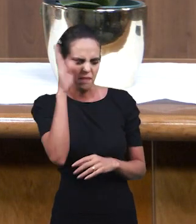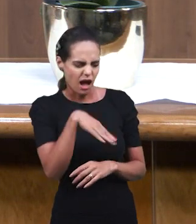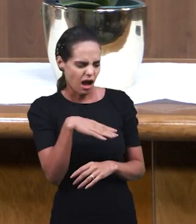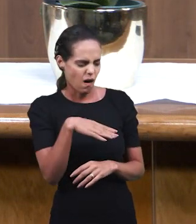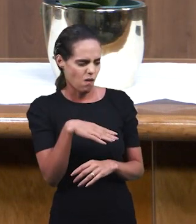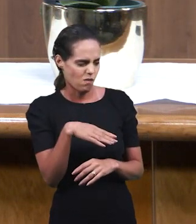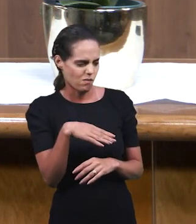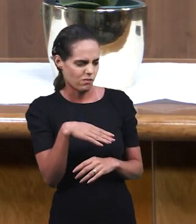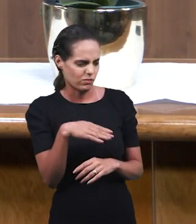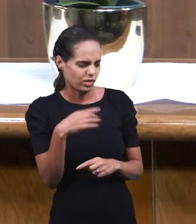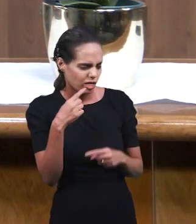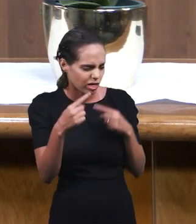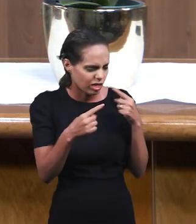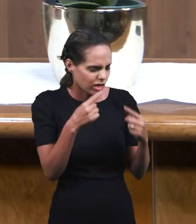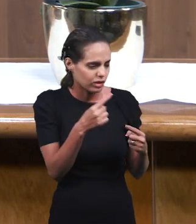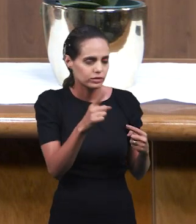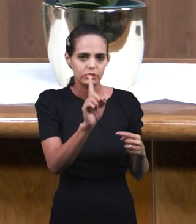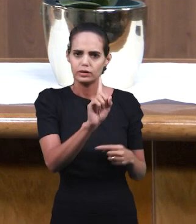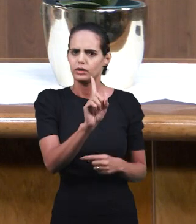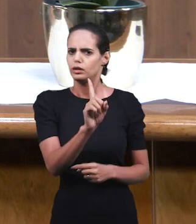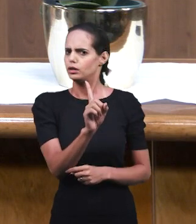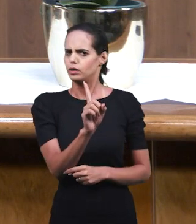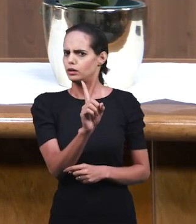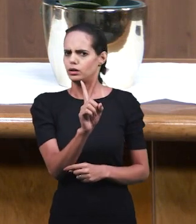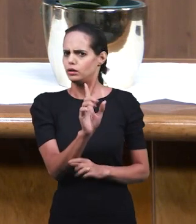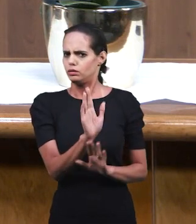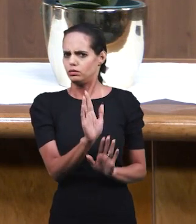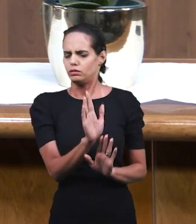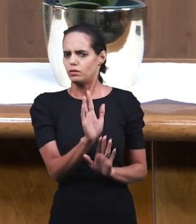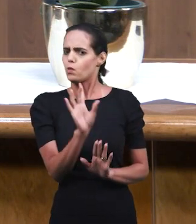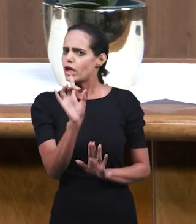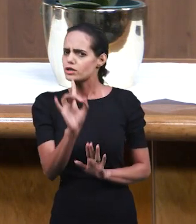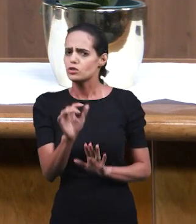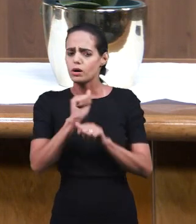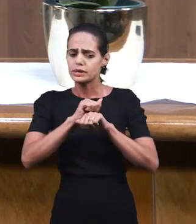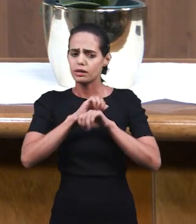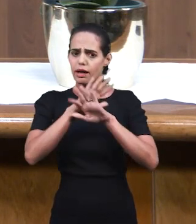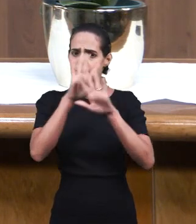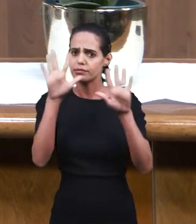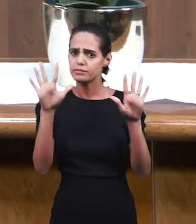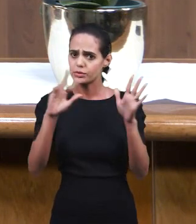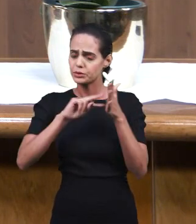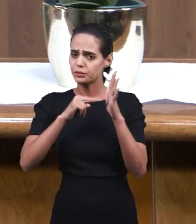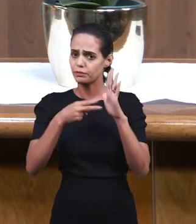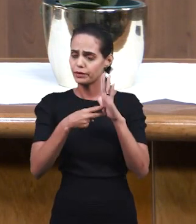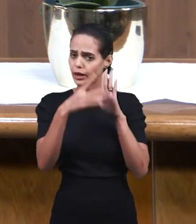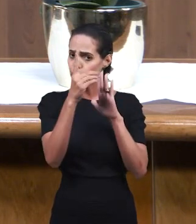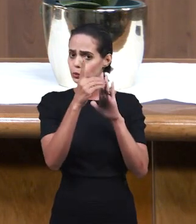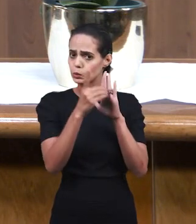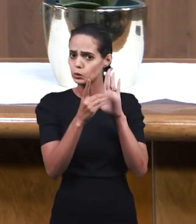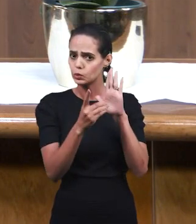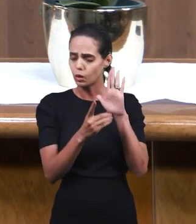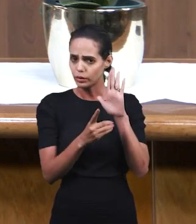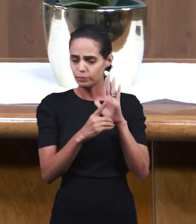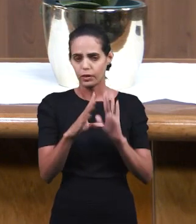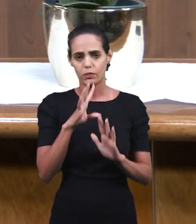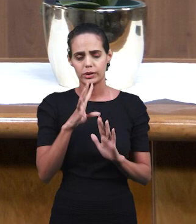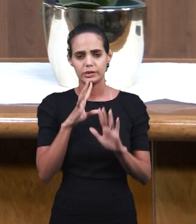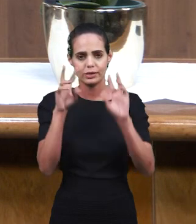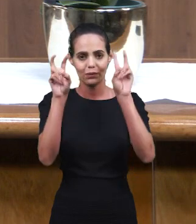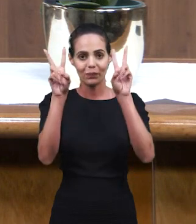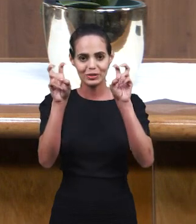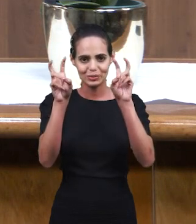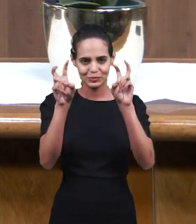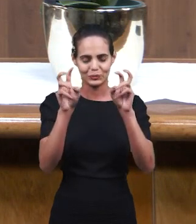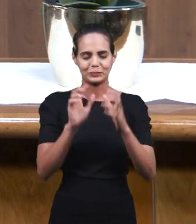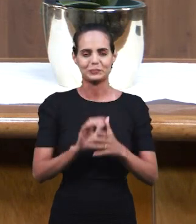atingir ninguém, nenhuma religião, muito pelo contrário, apenas esclarecer para que todos tenham o conhecimento desse assunto. Nós vamos agora cantar